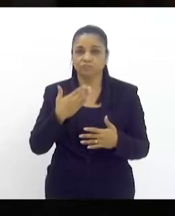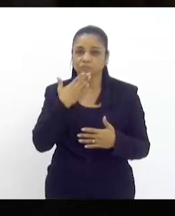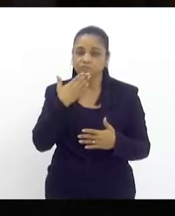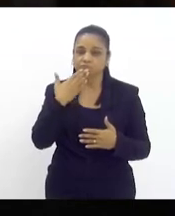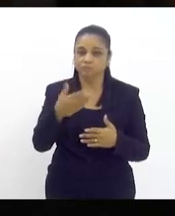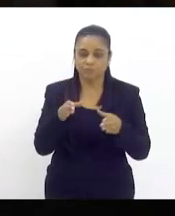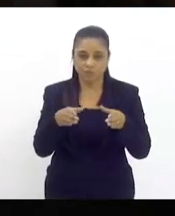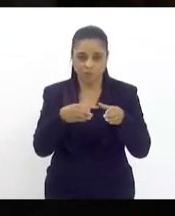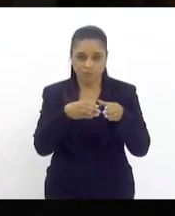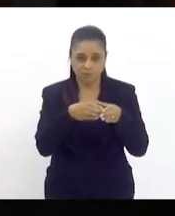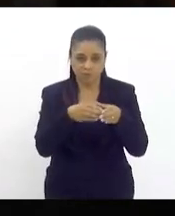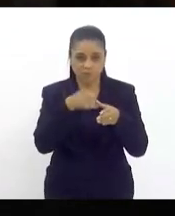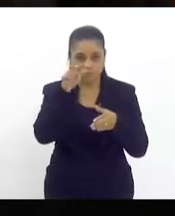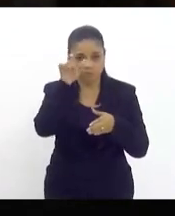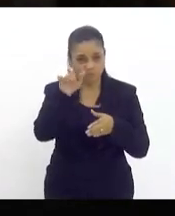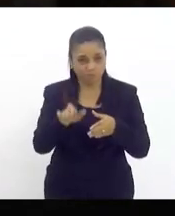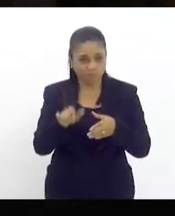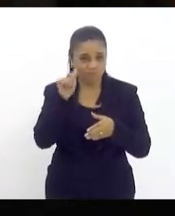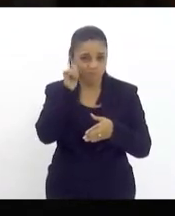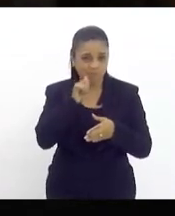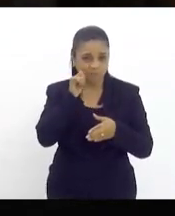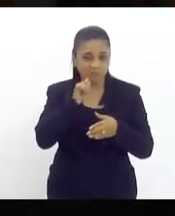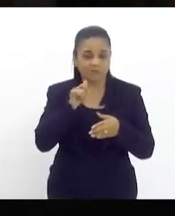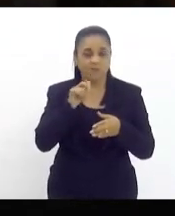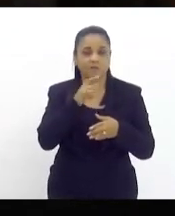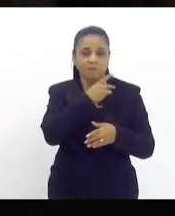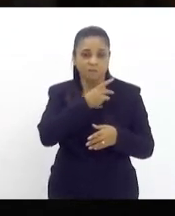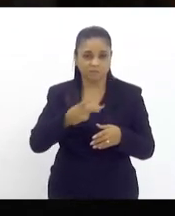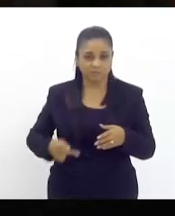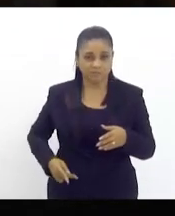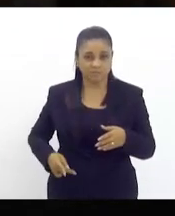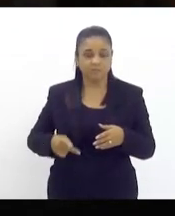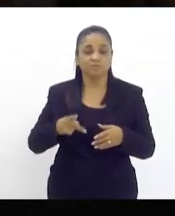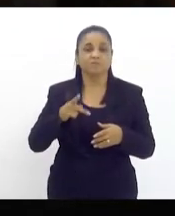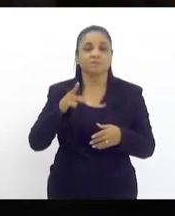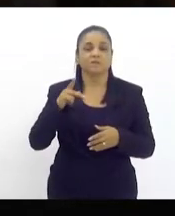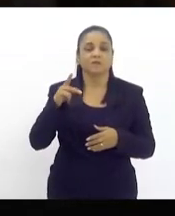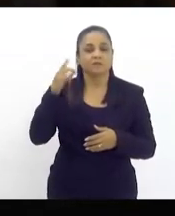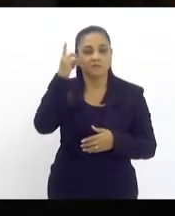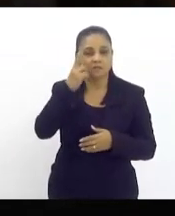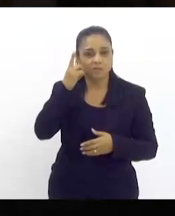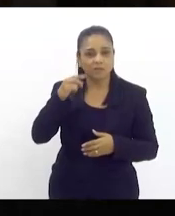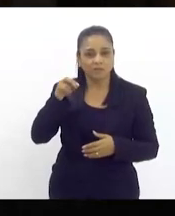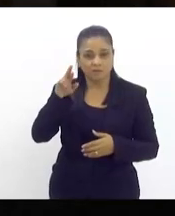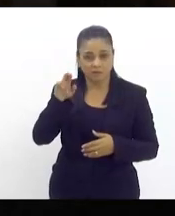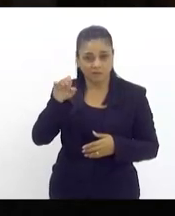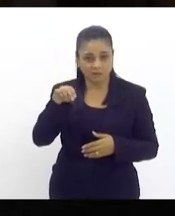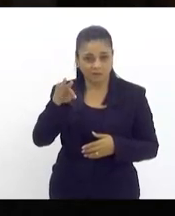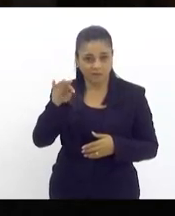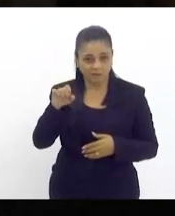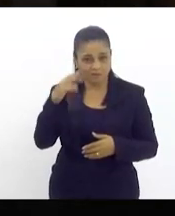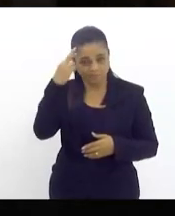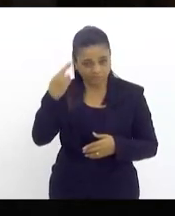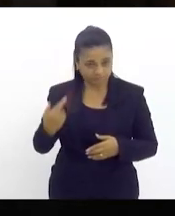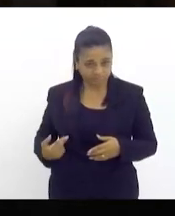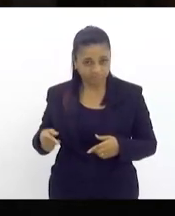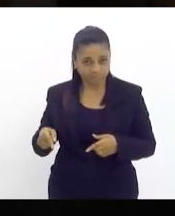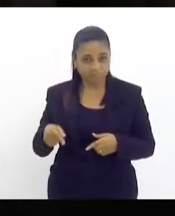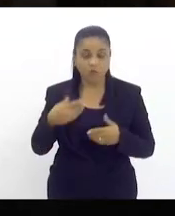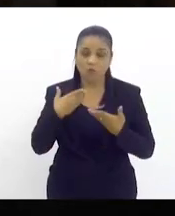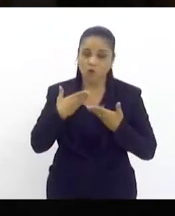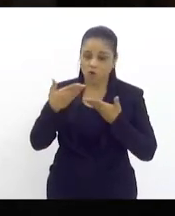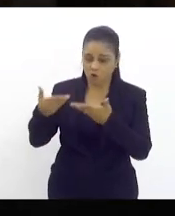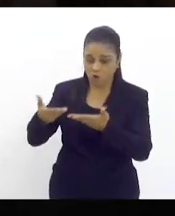comissão da mulher cuja presidenta é justamente a deputada Renata Souza e que nos convidou como